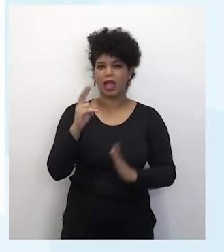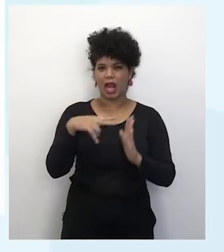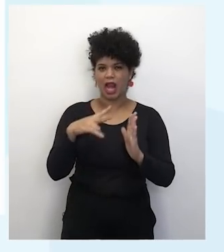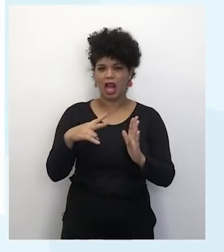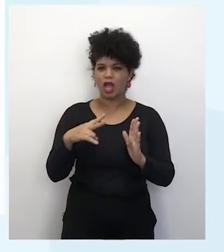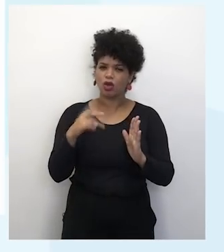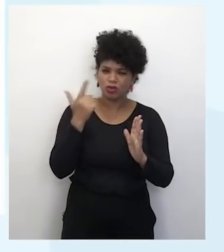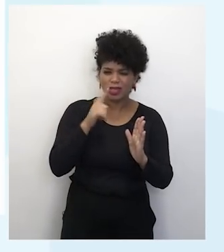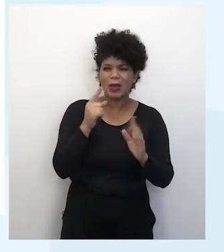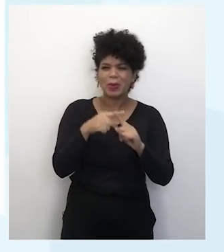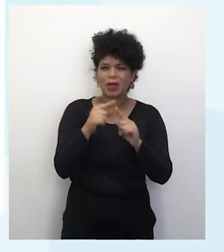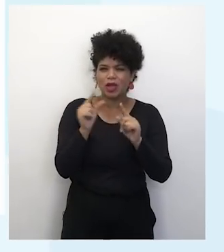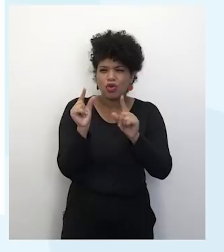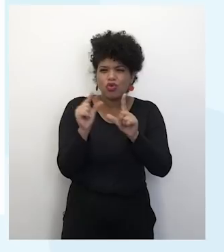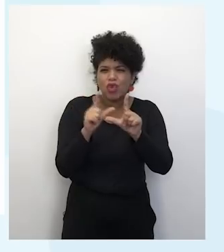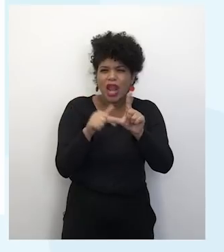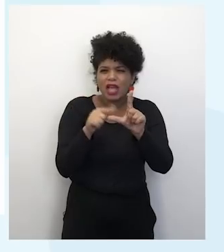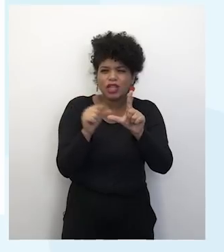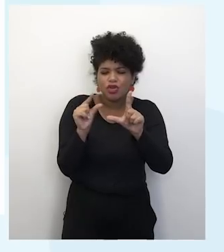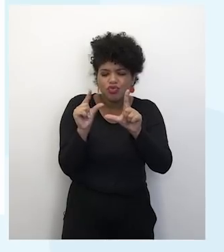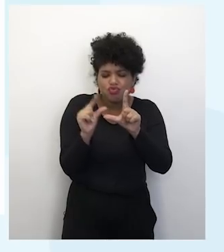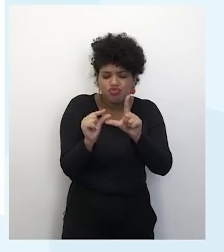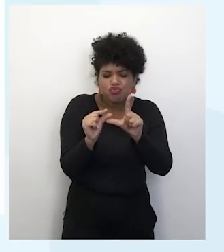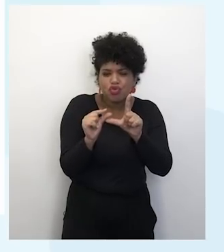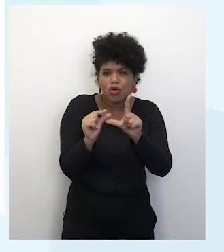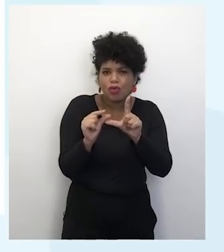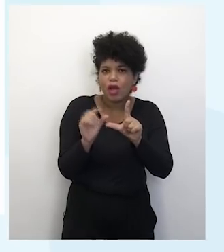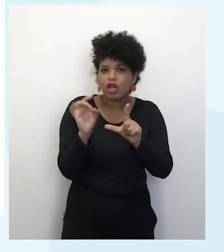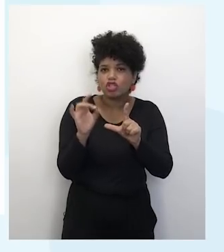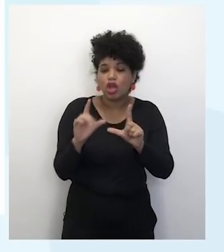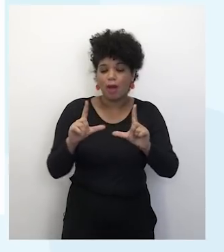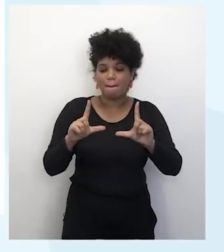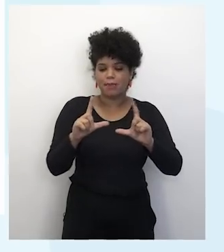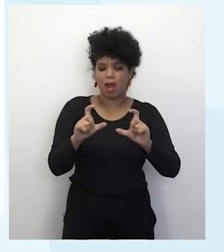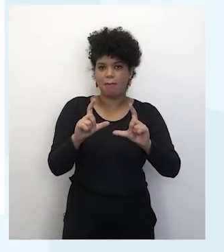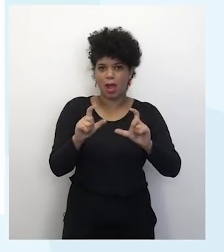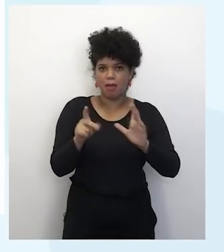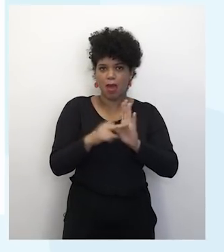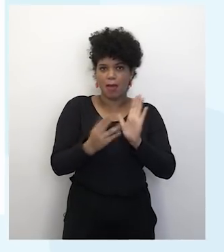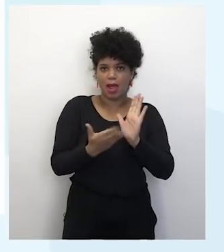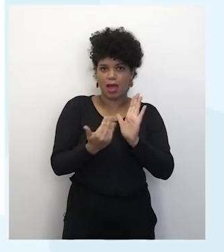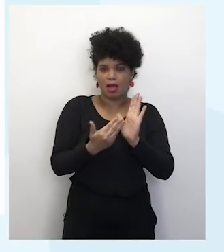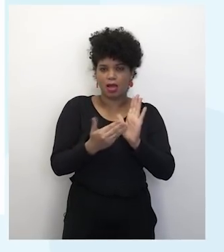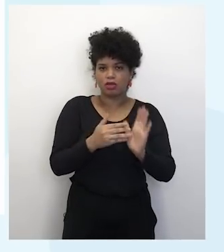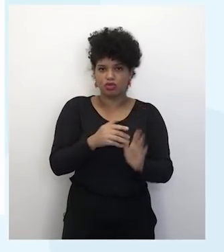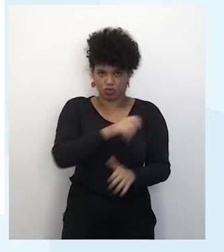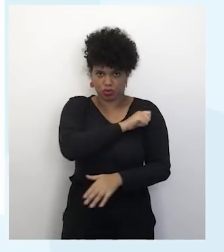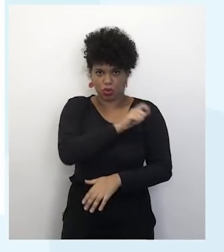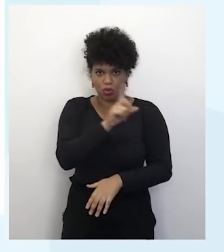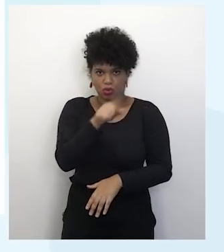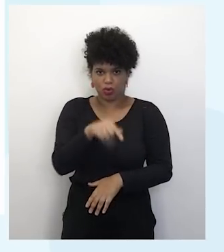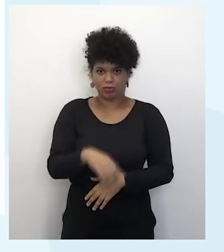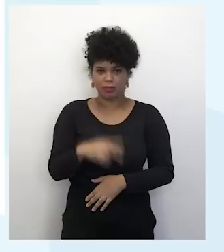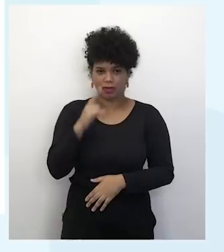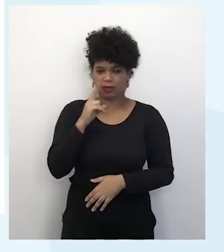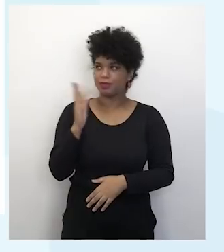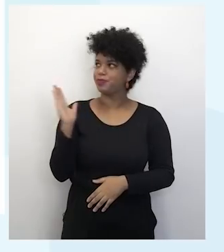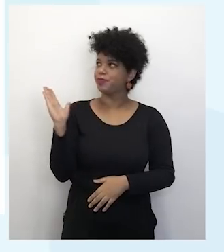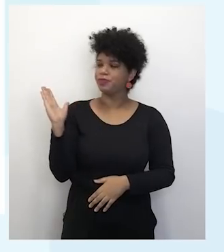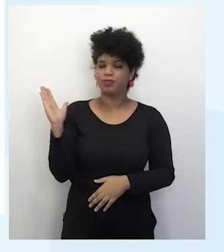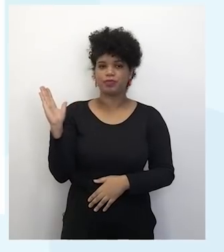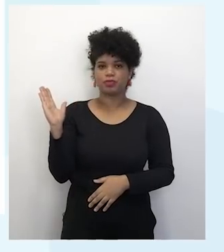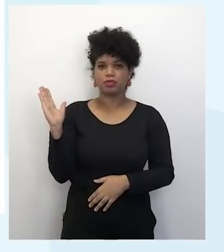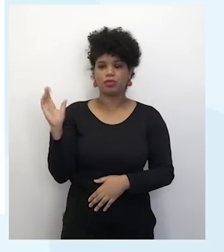daí, até porque a gente praticamente printou o que está lá no caderno do aluno, né? No caso, aí na tela para vocês,